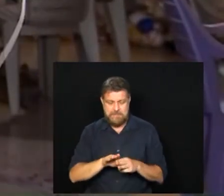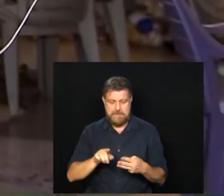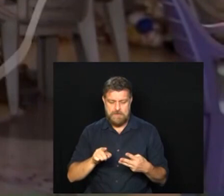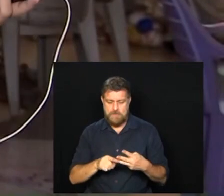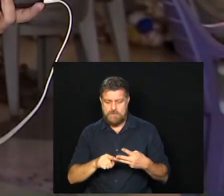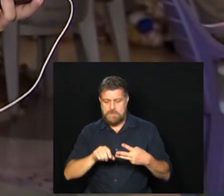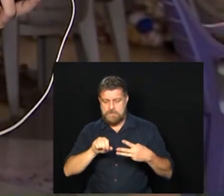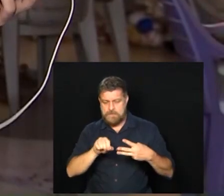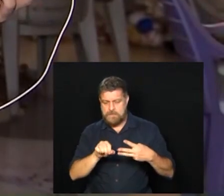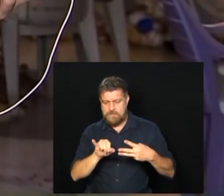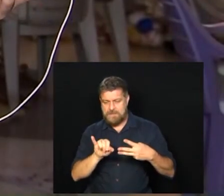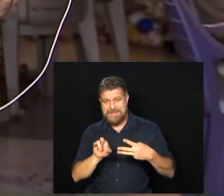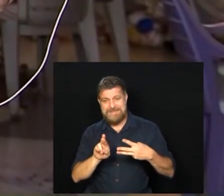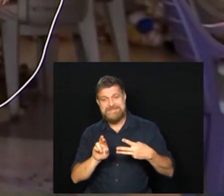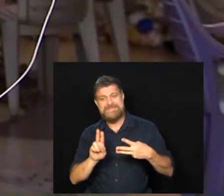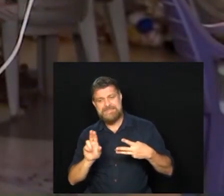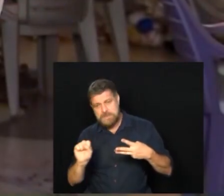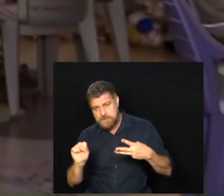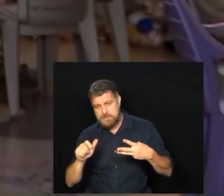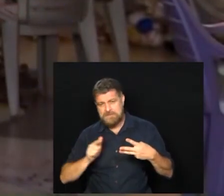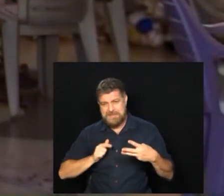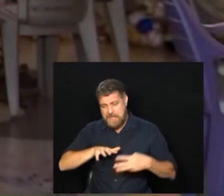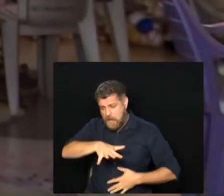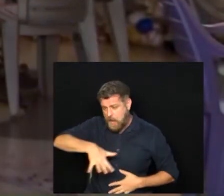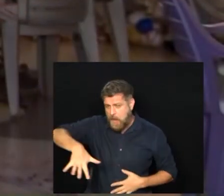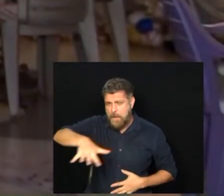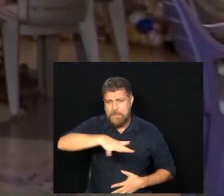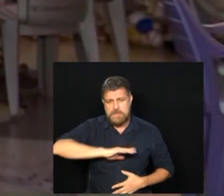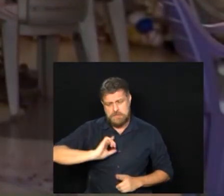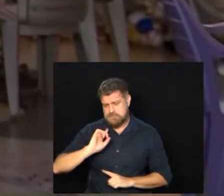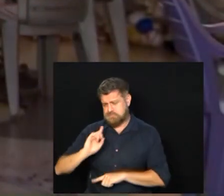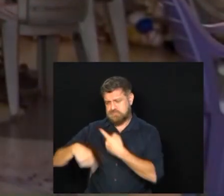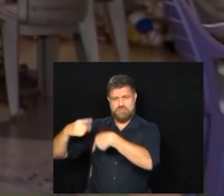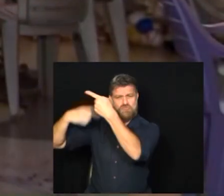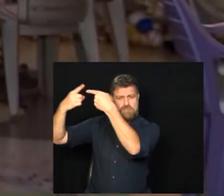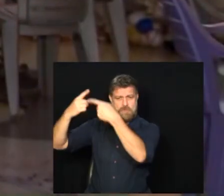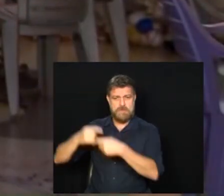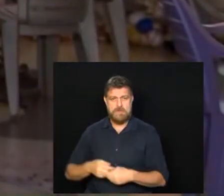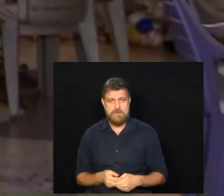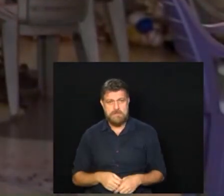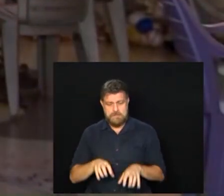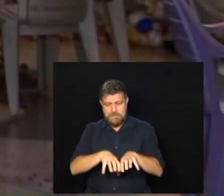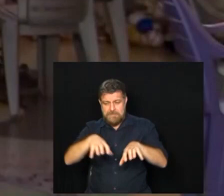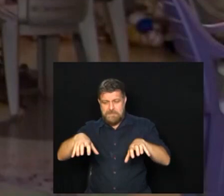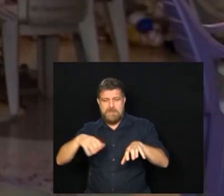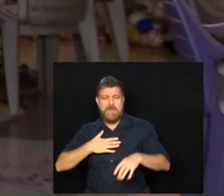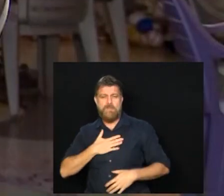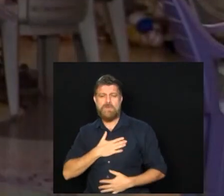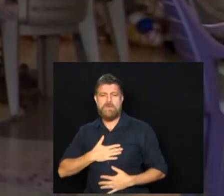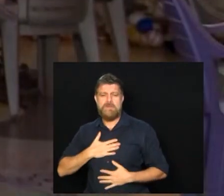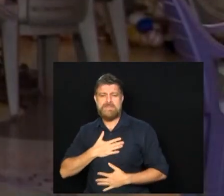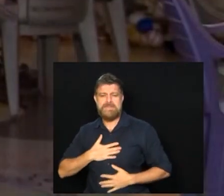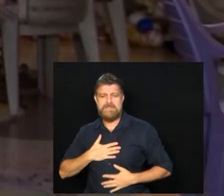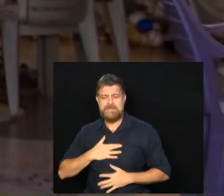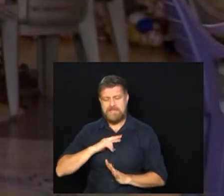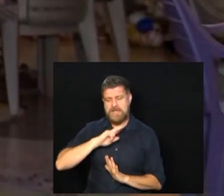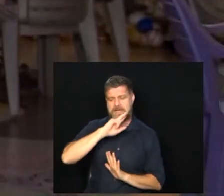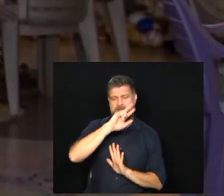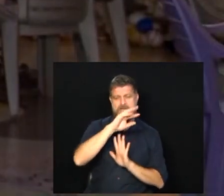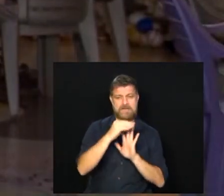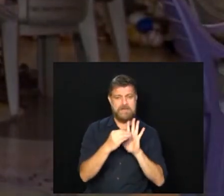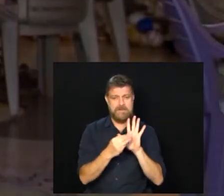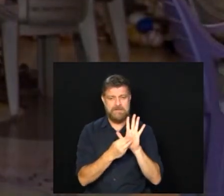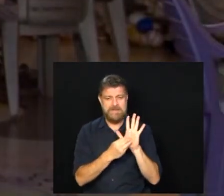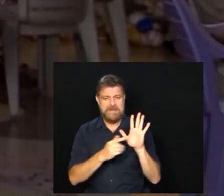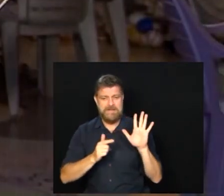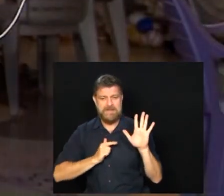muito efervescente, né? E o distrito ele é muito prazeroso, ele tem muita natureza, ele tem muita